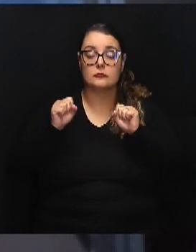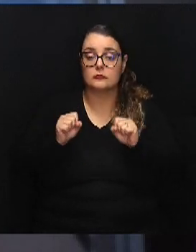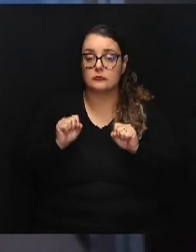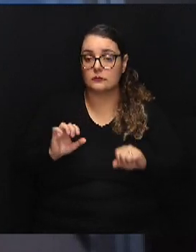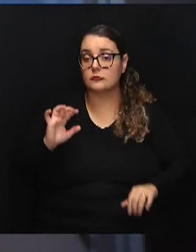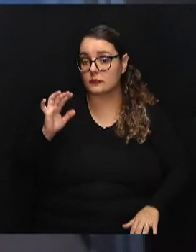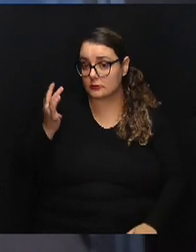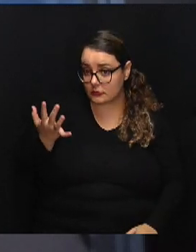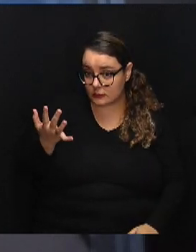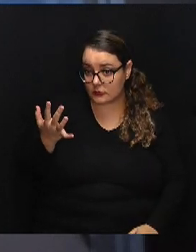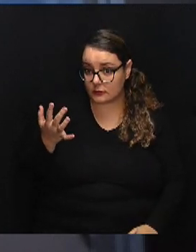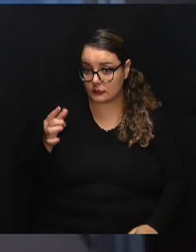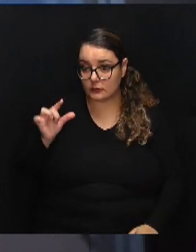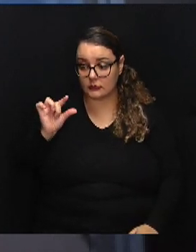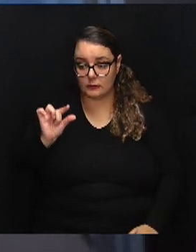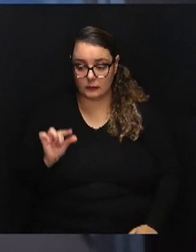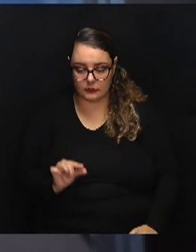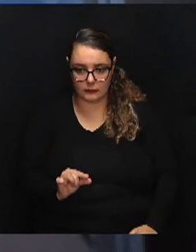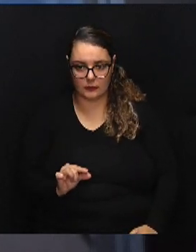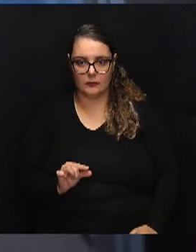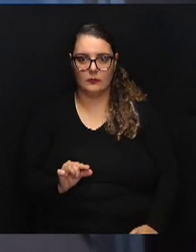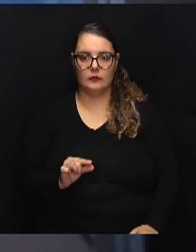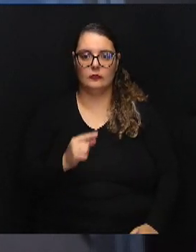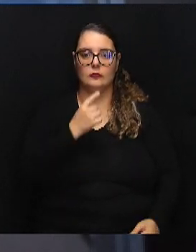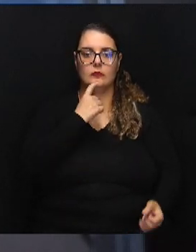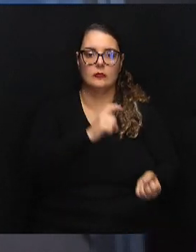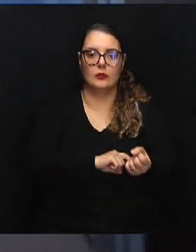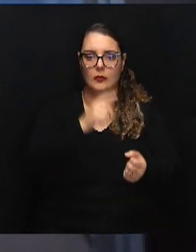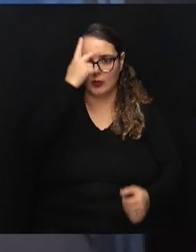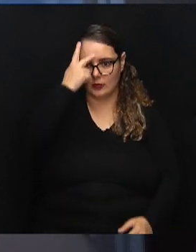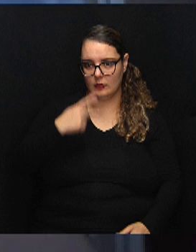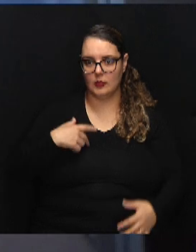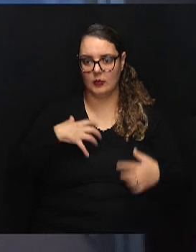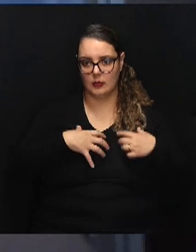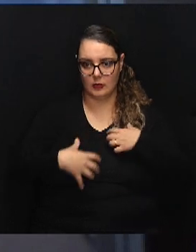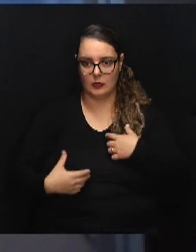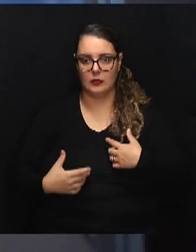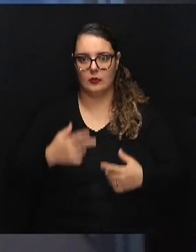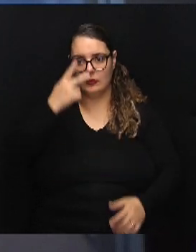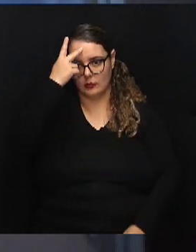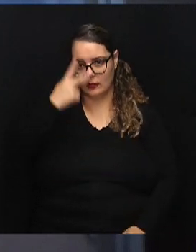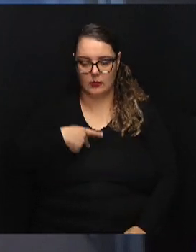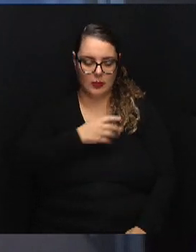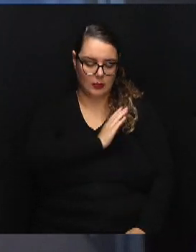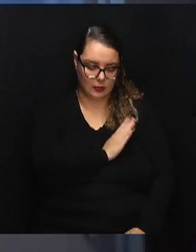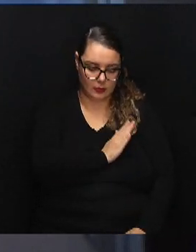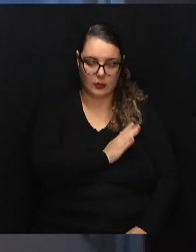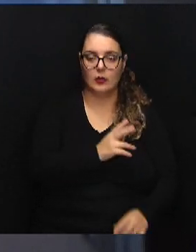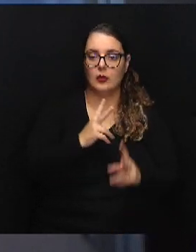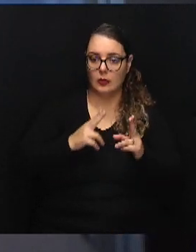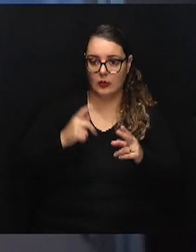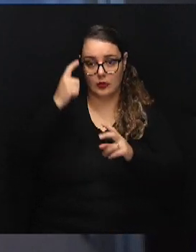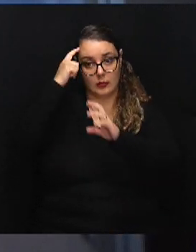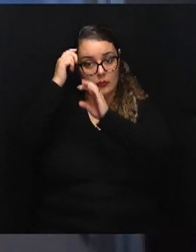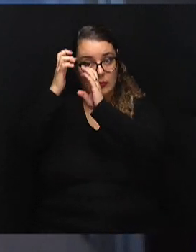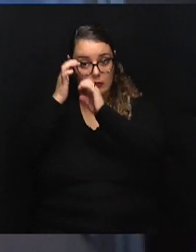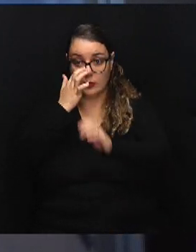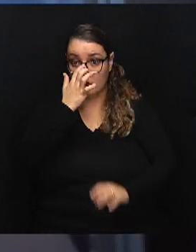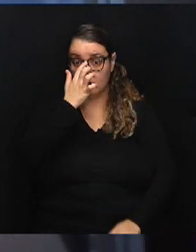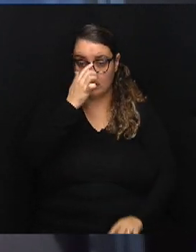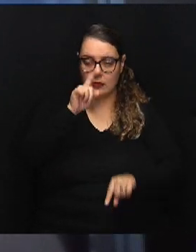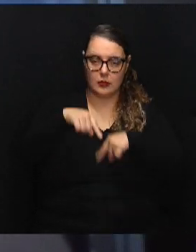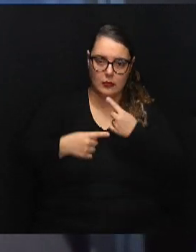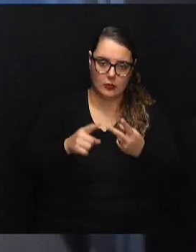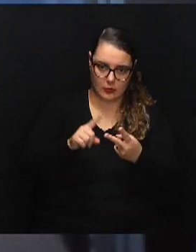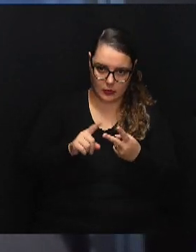acontecer de levar menos sangue para o próprio órgão, Tanto para o órgão coração quanto para o órgão cérebro. A outra coisa é